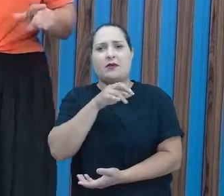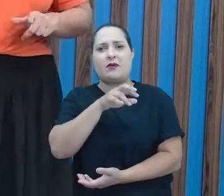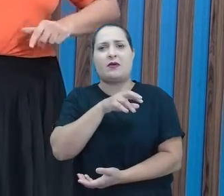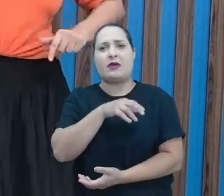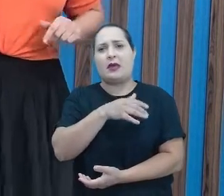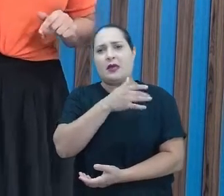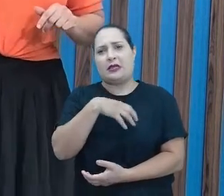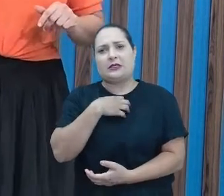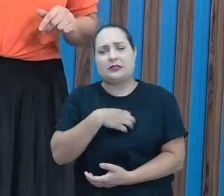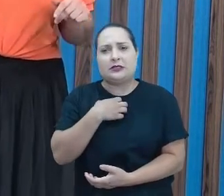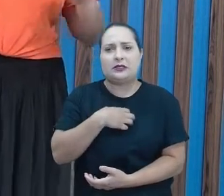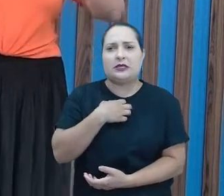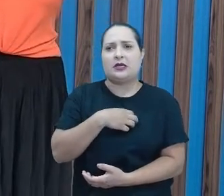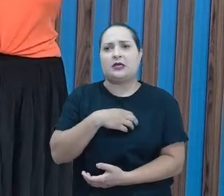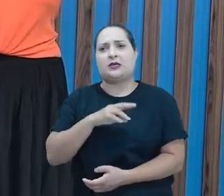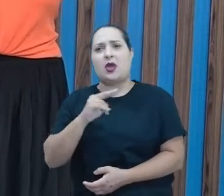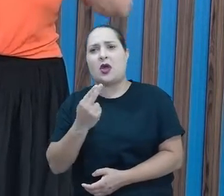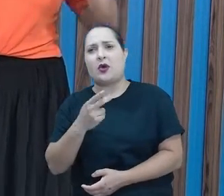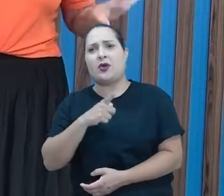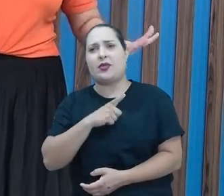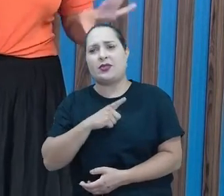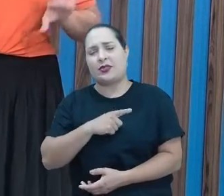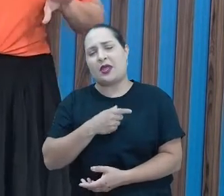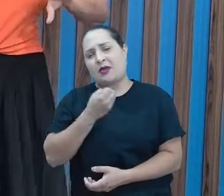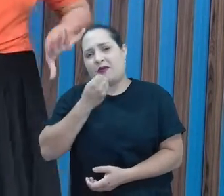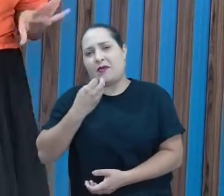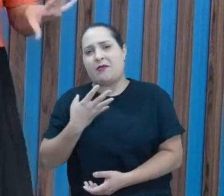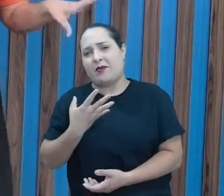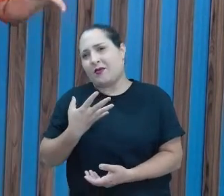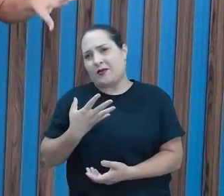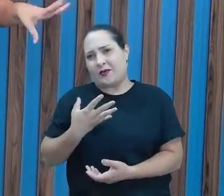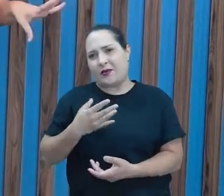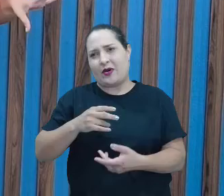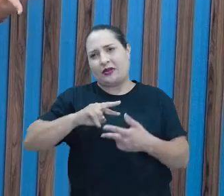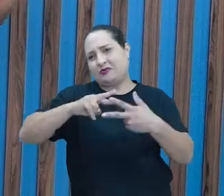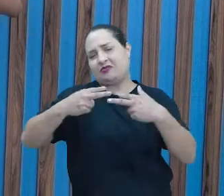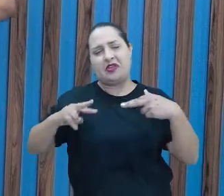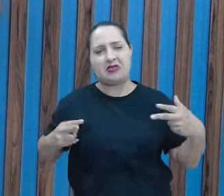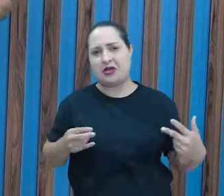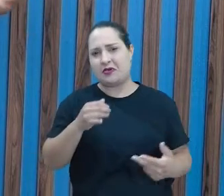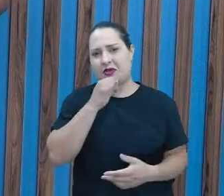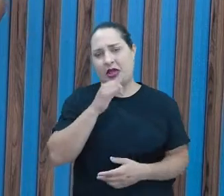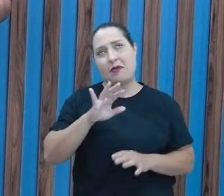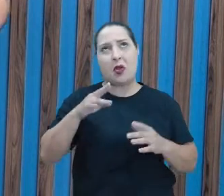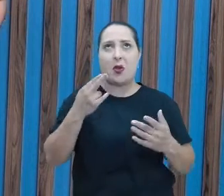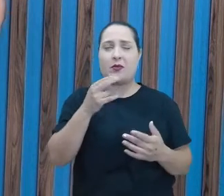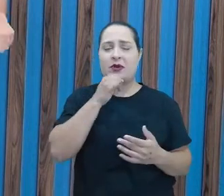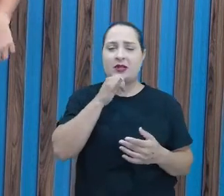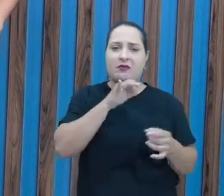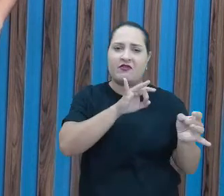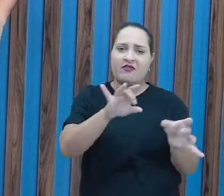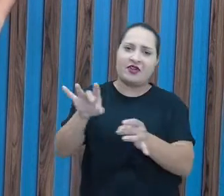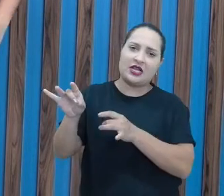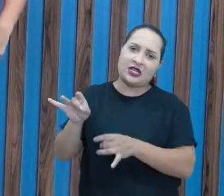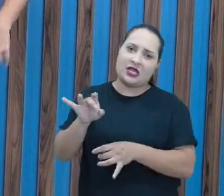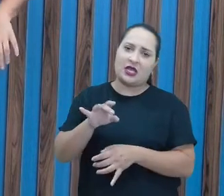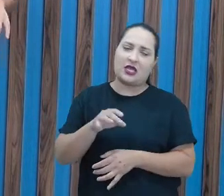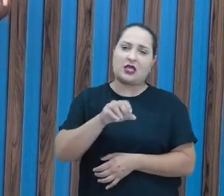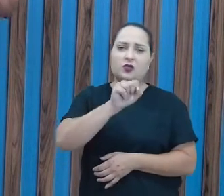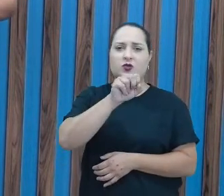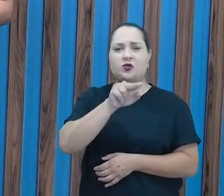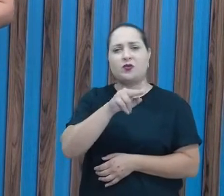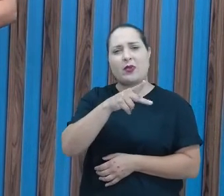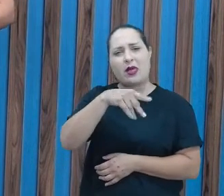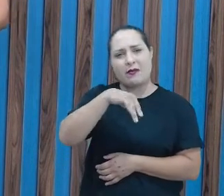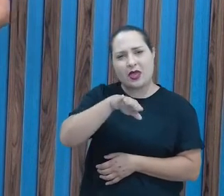ou aventureiras de boa genética. Então, assim, se eu vou vender um suplemento, o suplemento ABC tem a sua